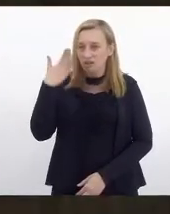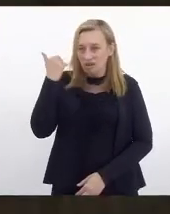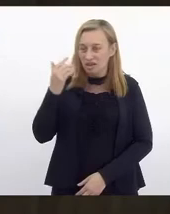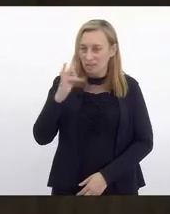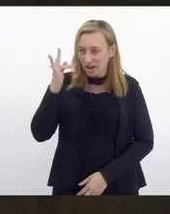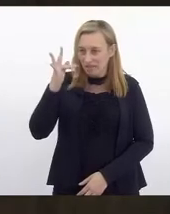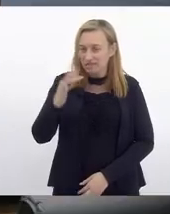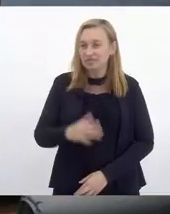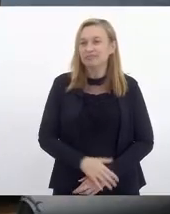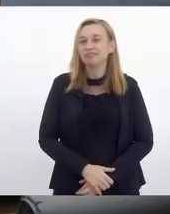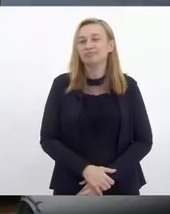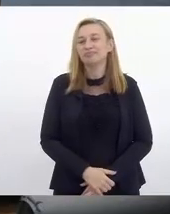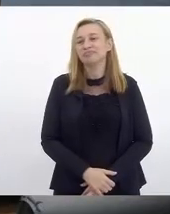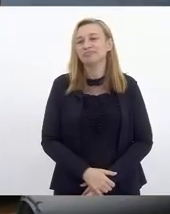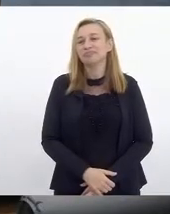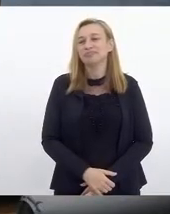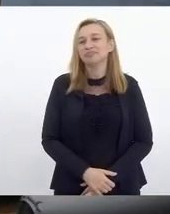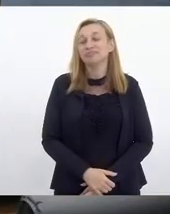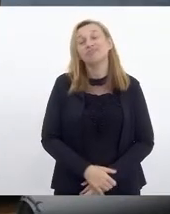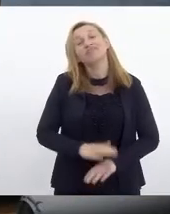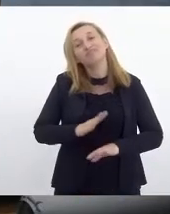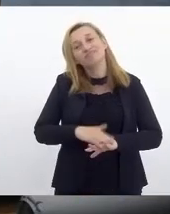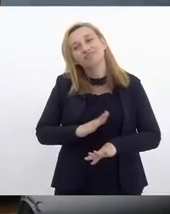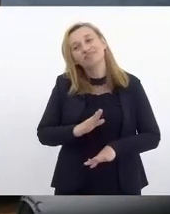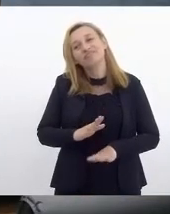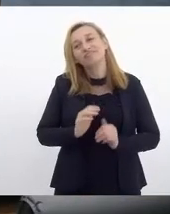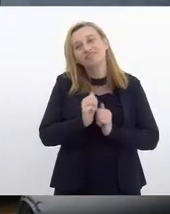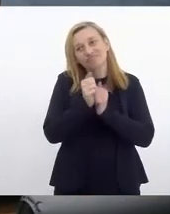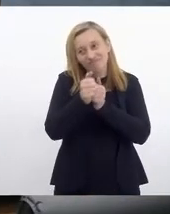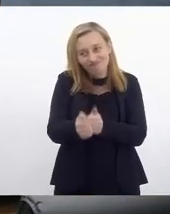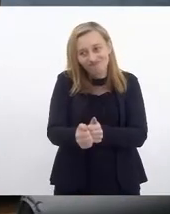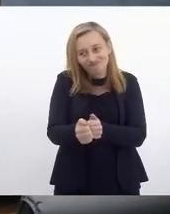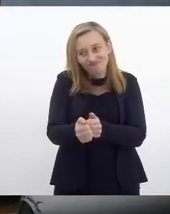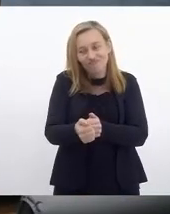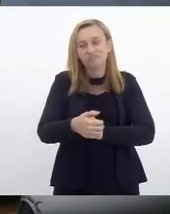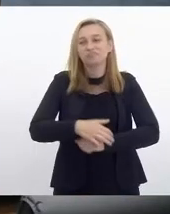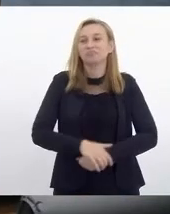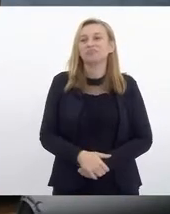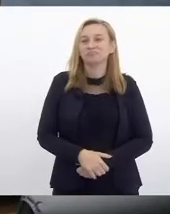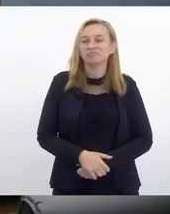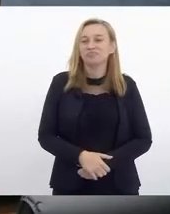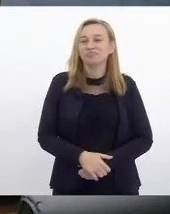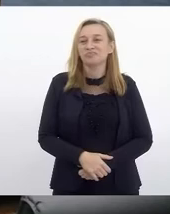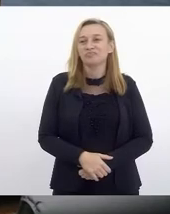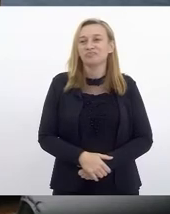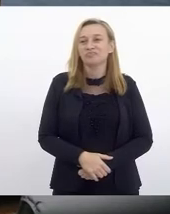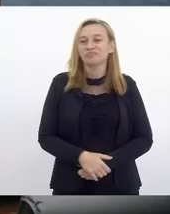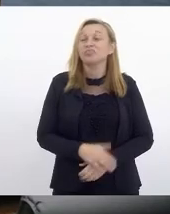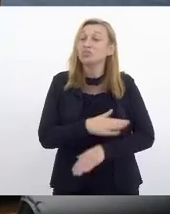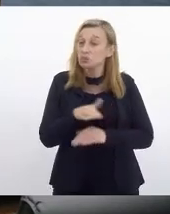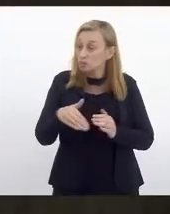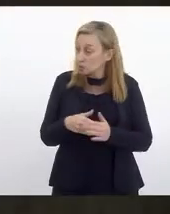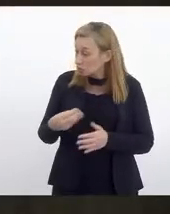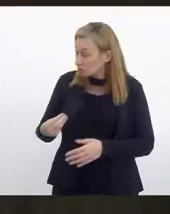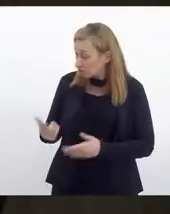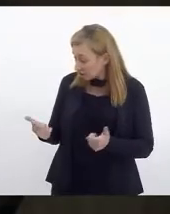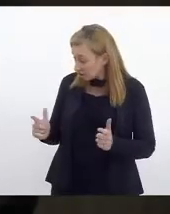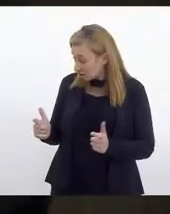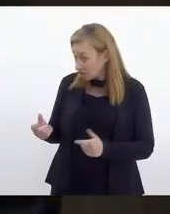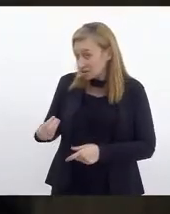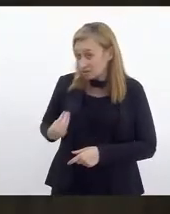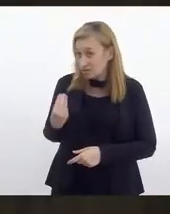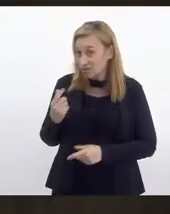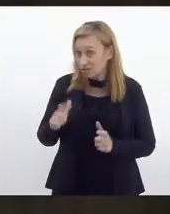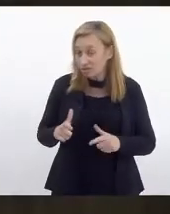Eu serei breve, mas tenho acompanhado, assim como todos e todas aqui,